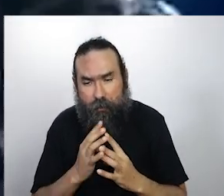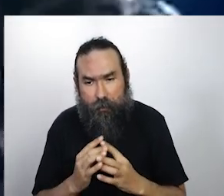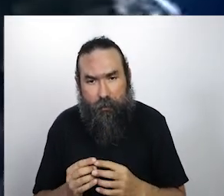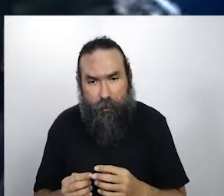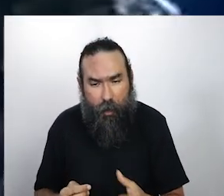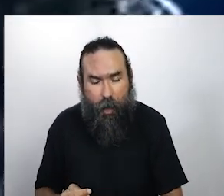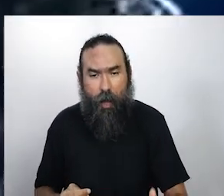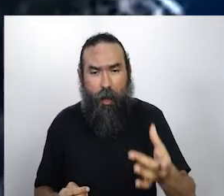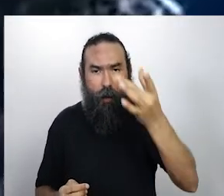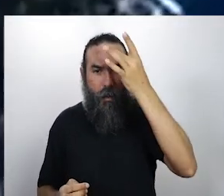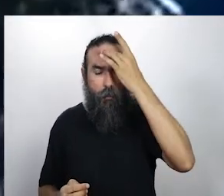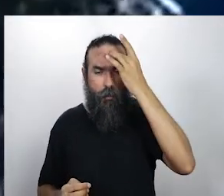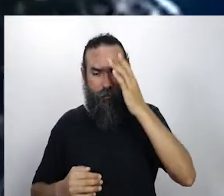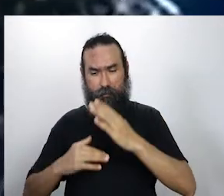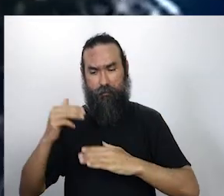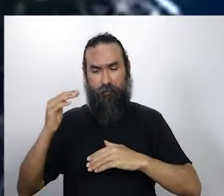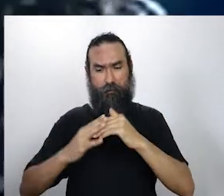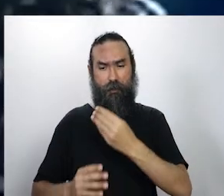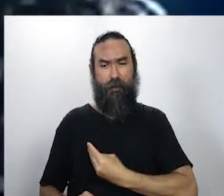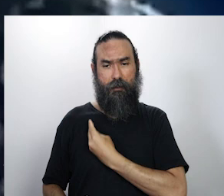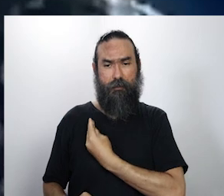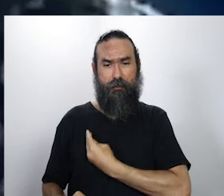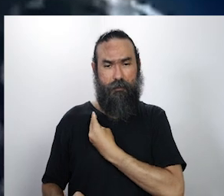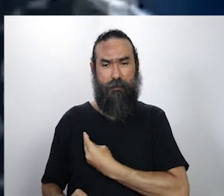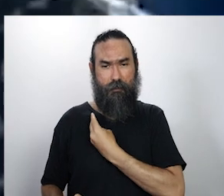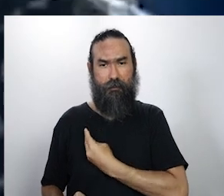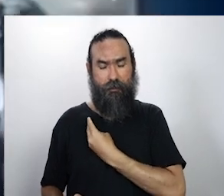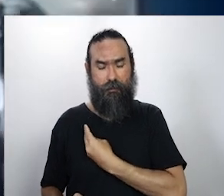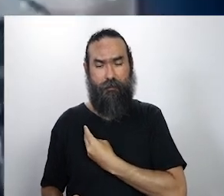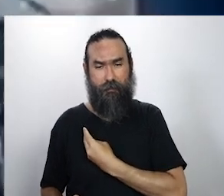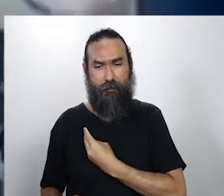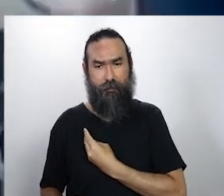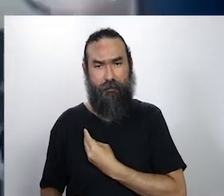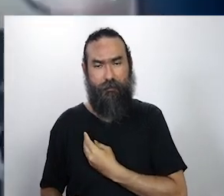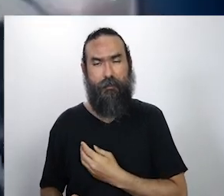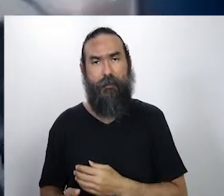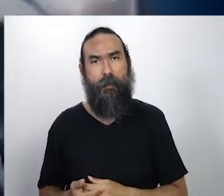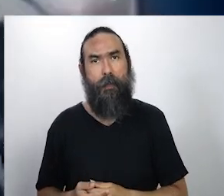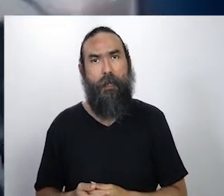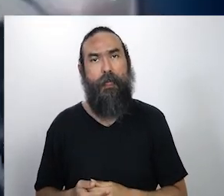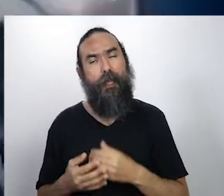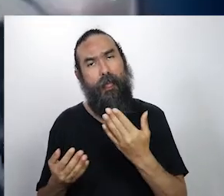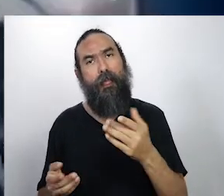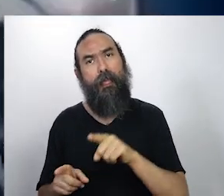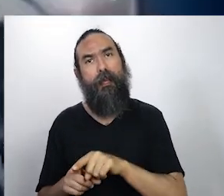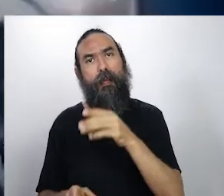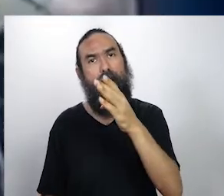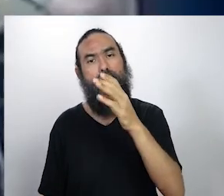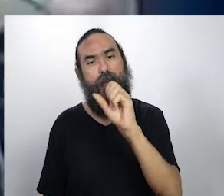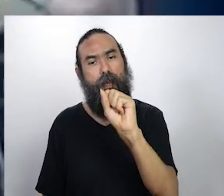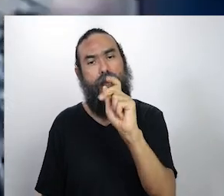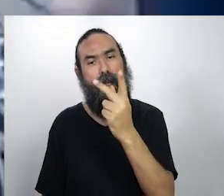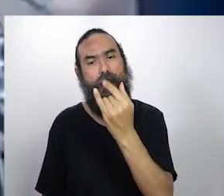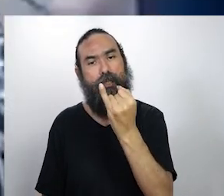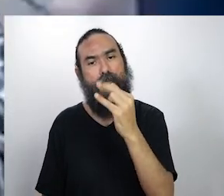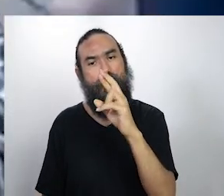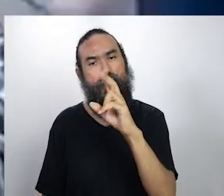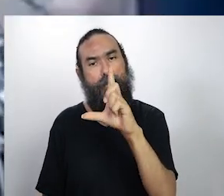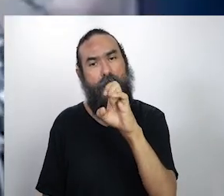falou, quem sabe nos abrindo para percepção de algum bem viver